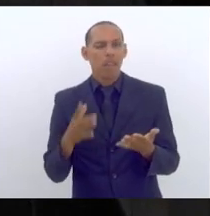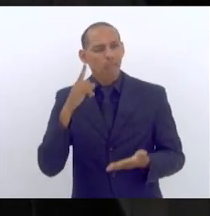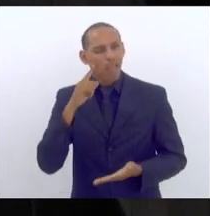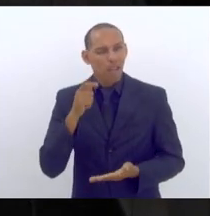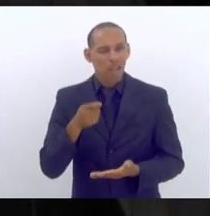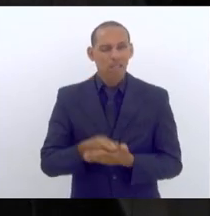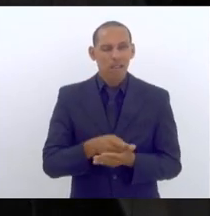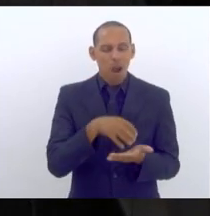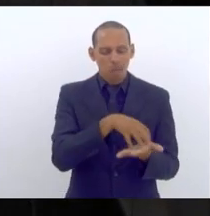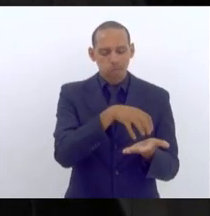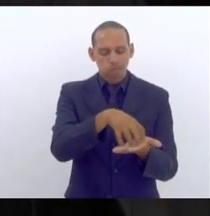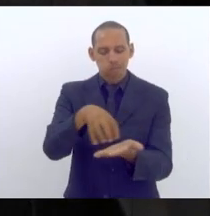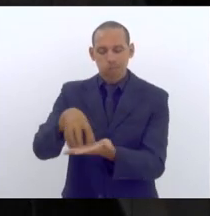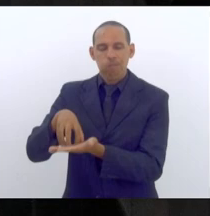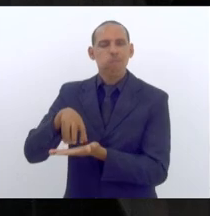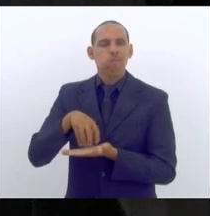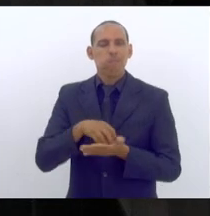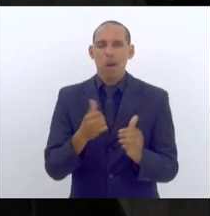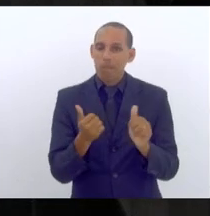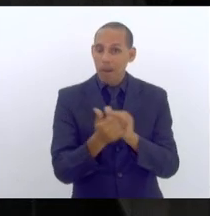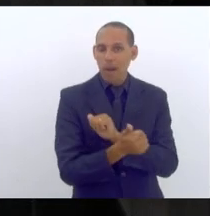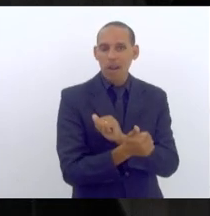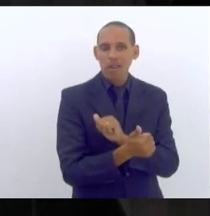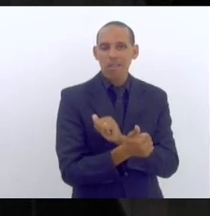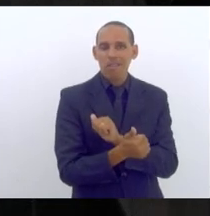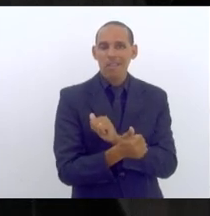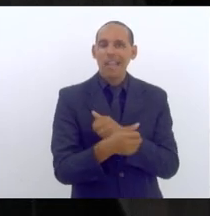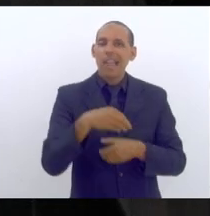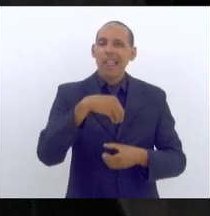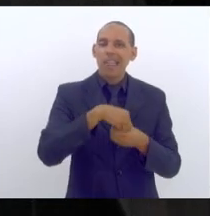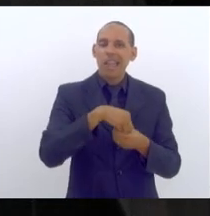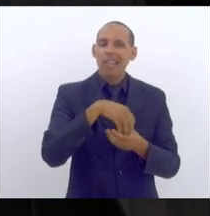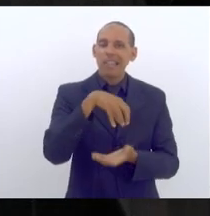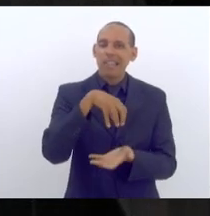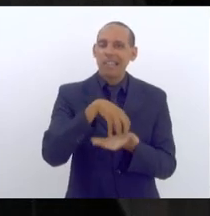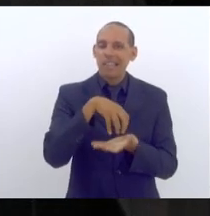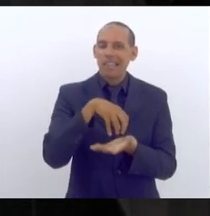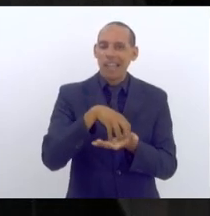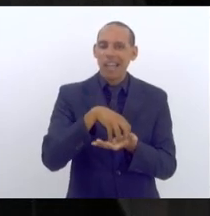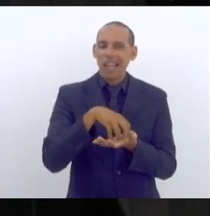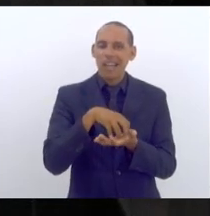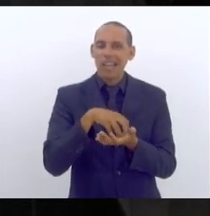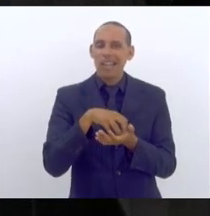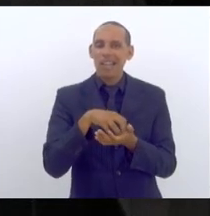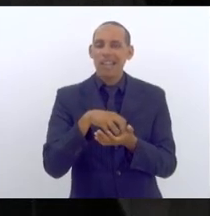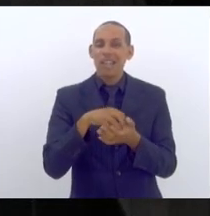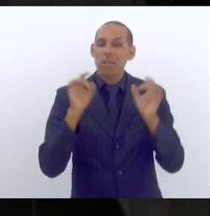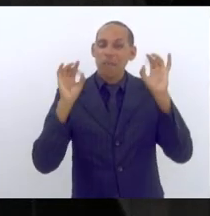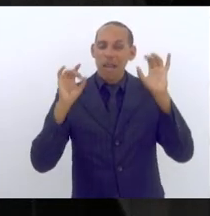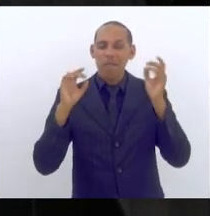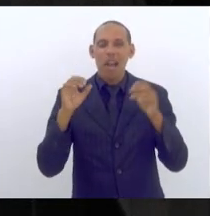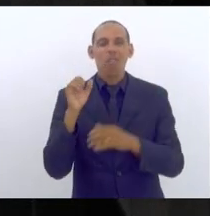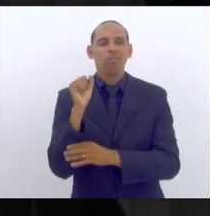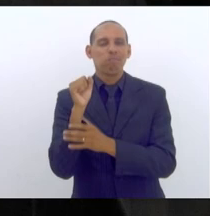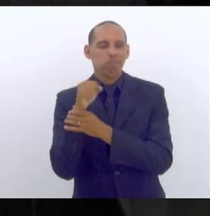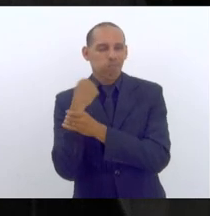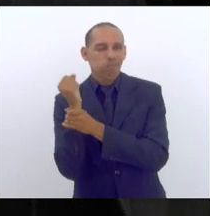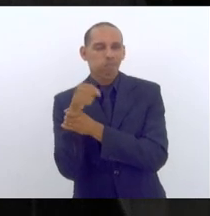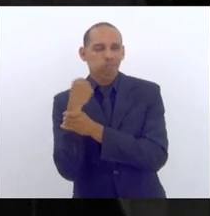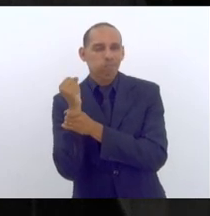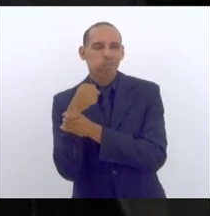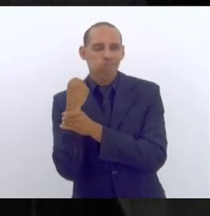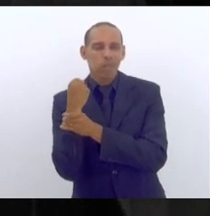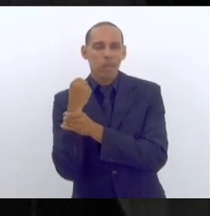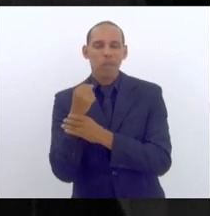núcleos esportivos nesses centro de especializado em reabilitação